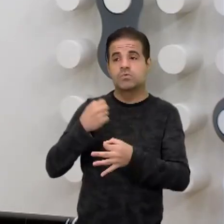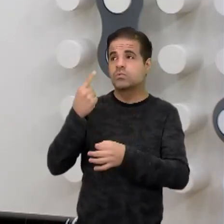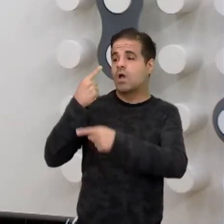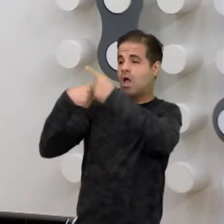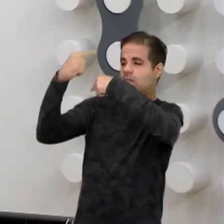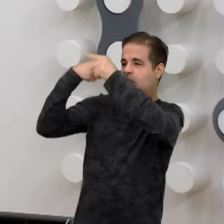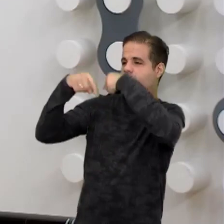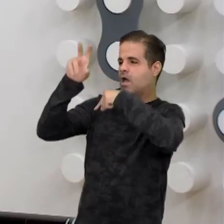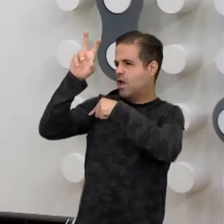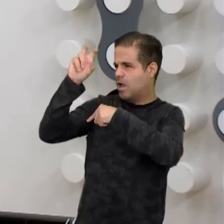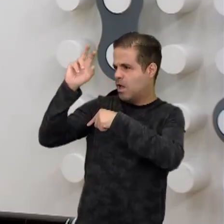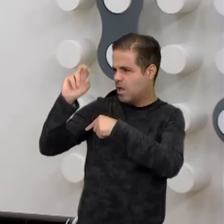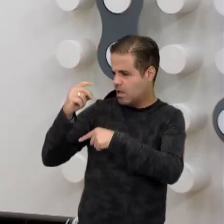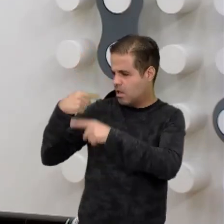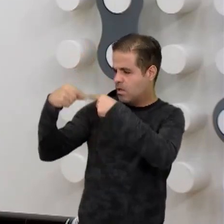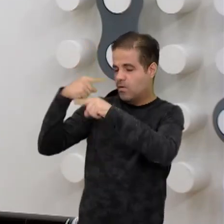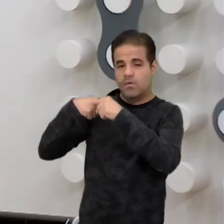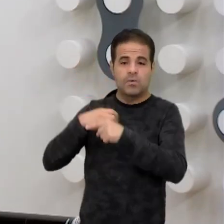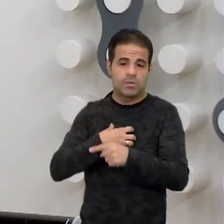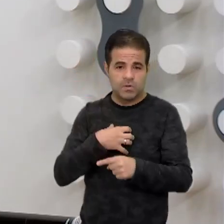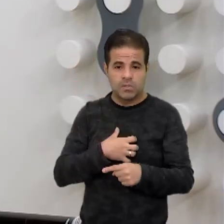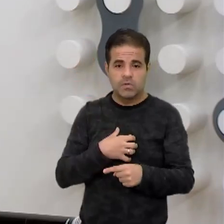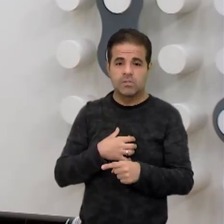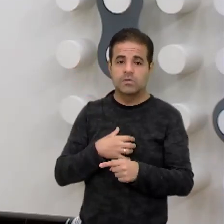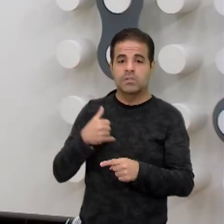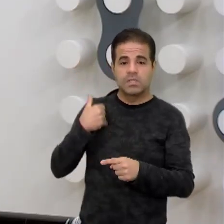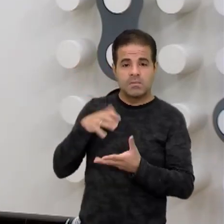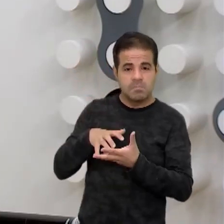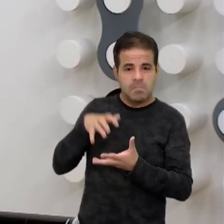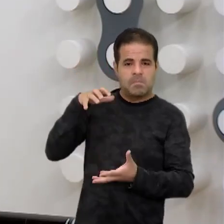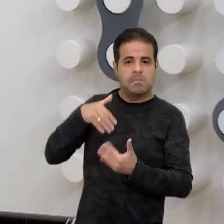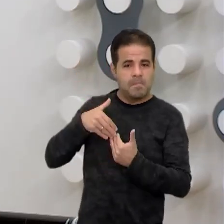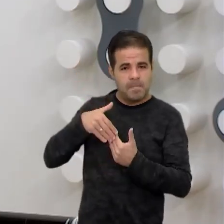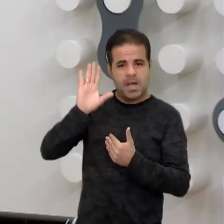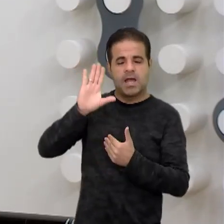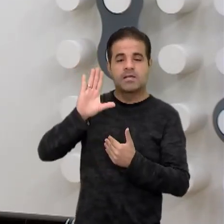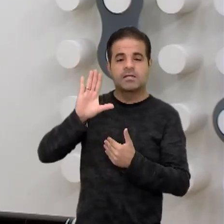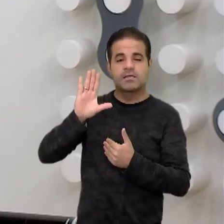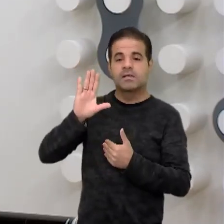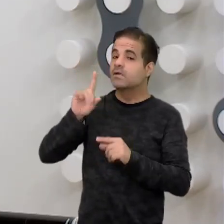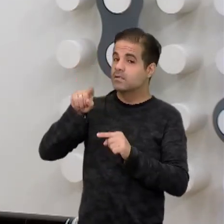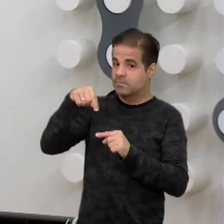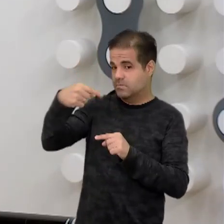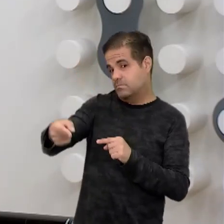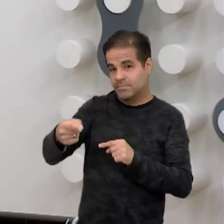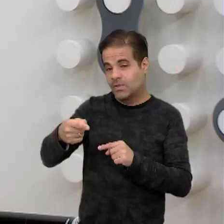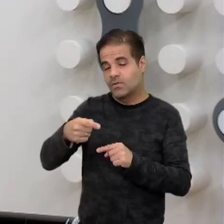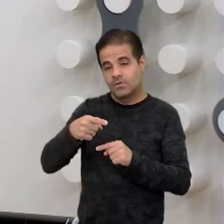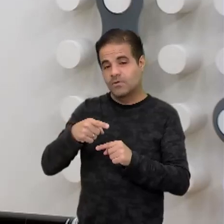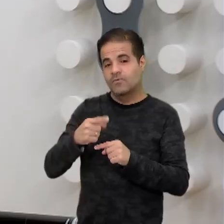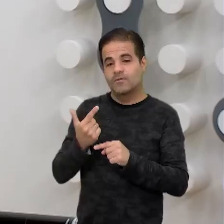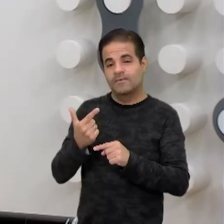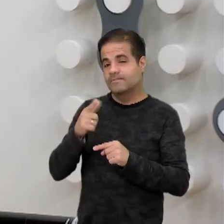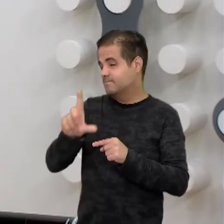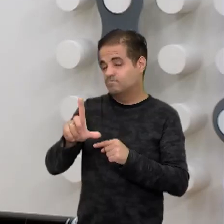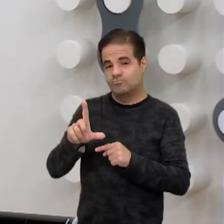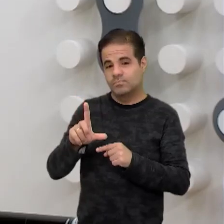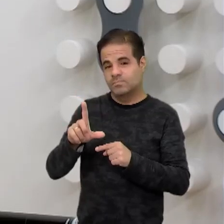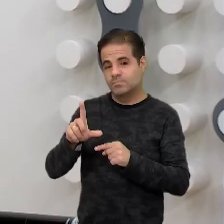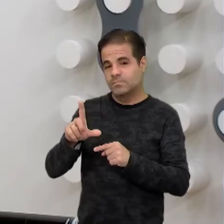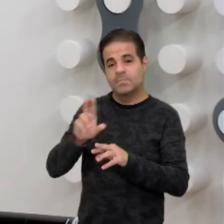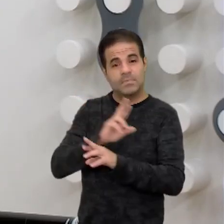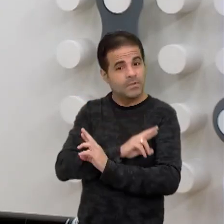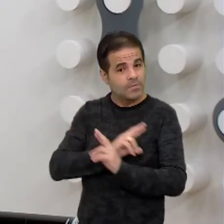avós, né? No meu caso eu já tenho uma certa idade, então logo, sei lá, né? Vai ser quase